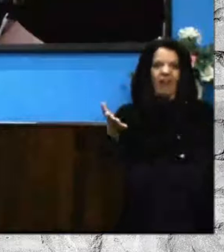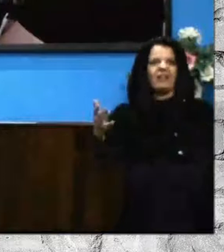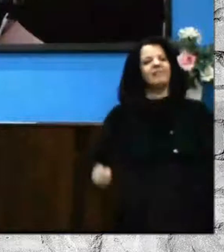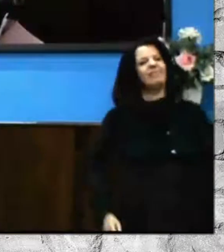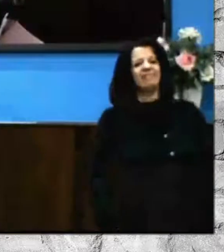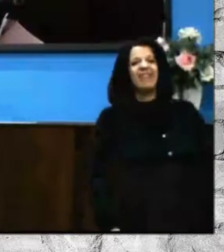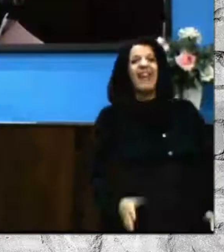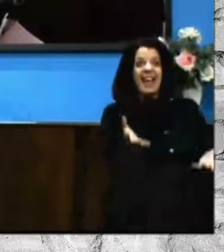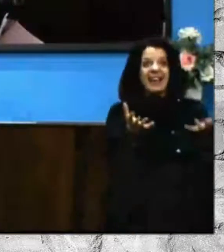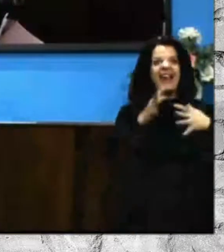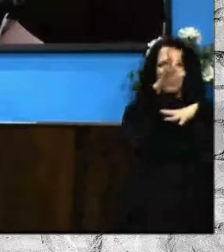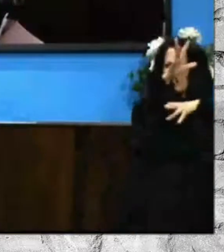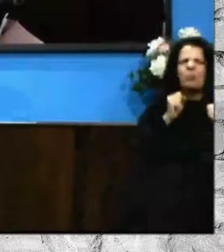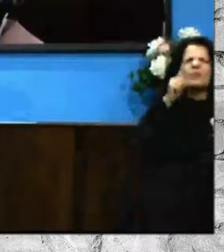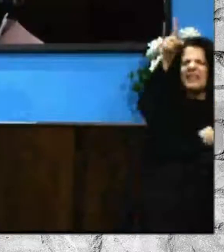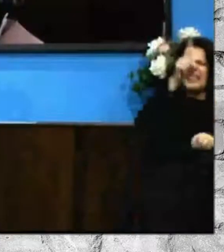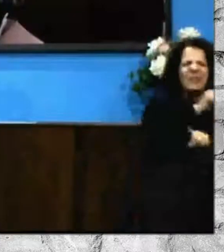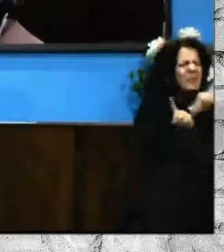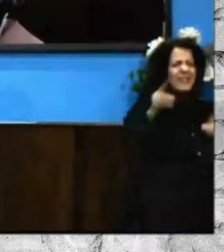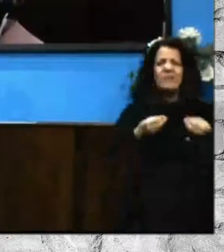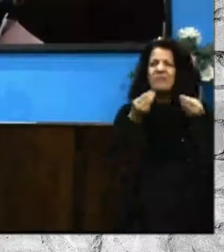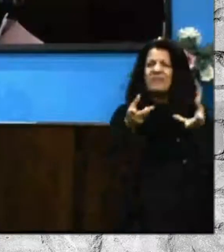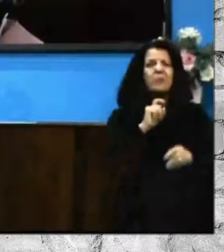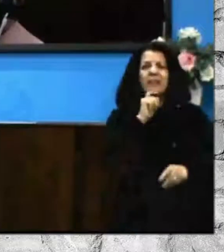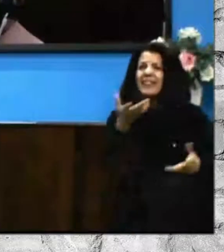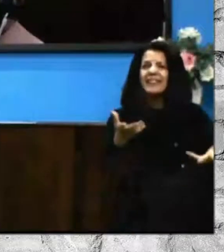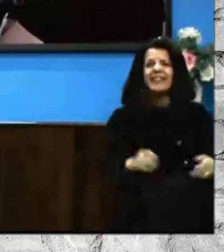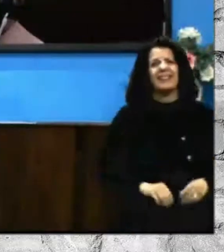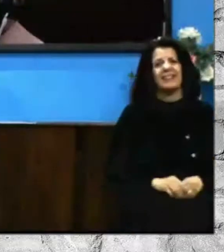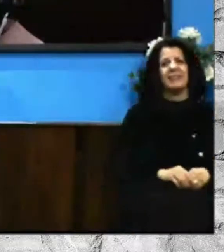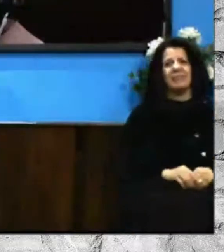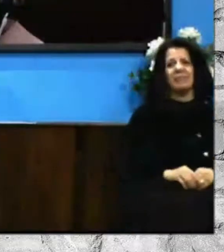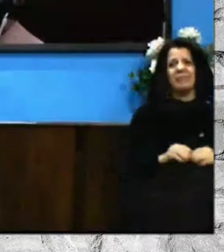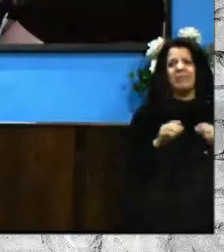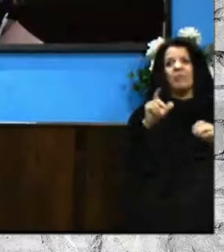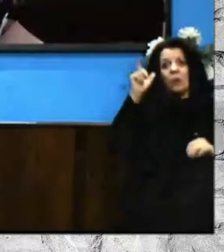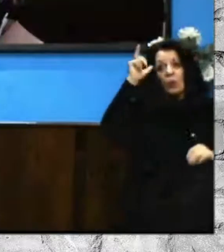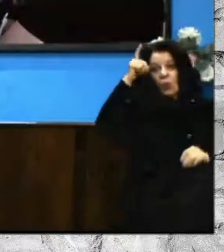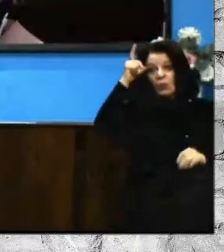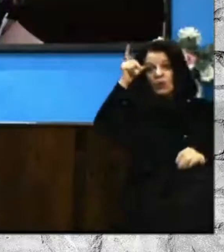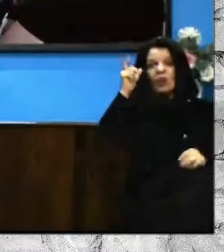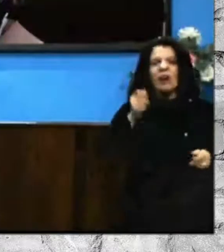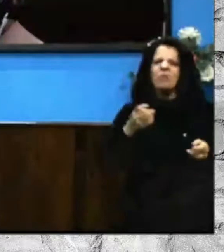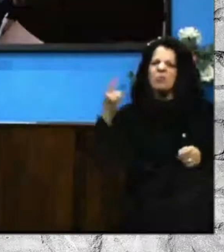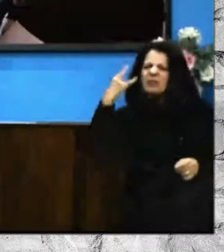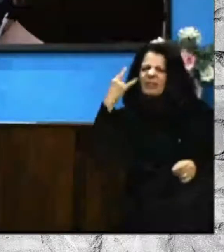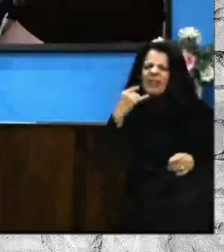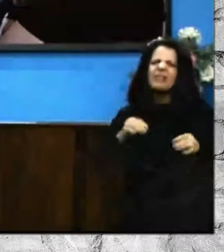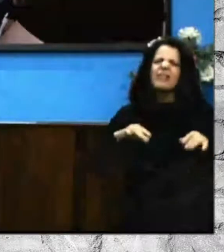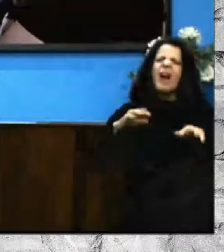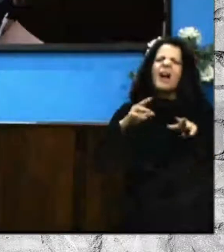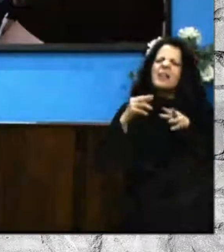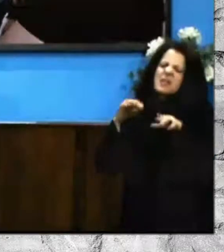O diabo é astuto e ele o faz todos os dias, e muitos neste mundo caem. Veja, ele oferece a Jesus o poder e a glória, o